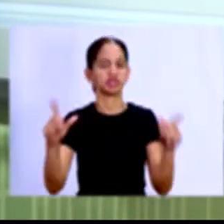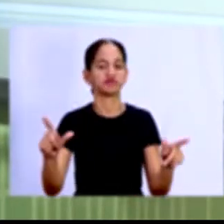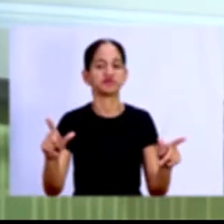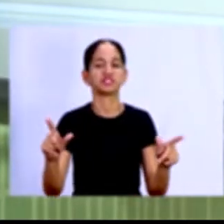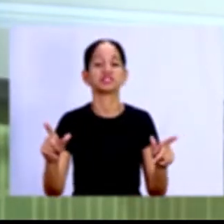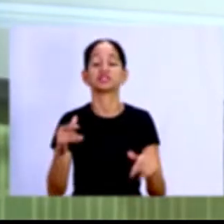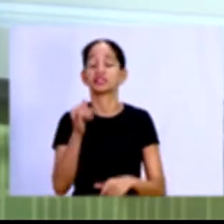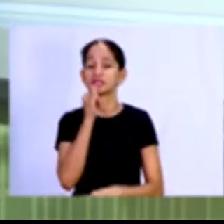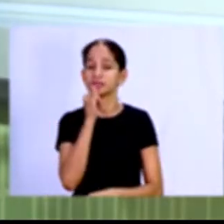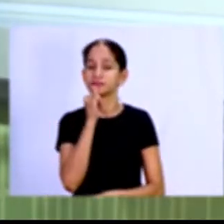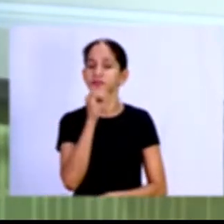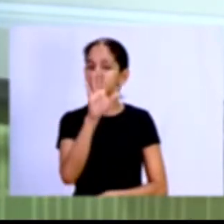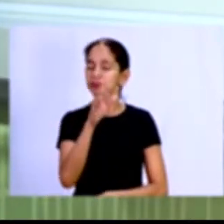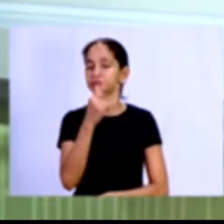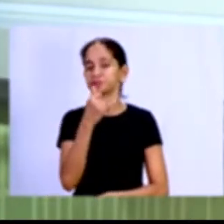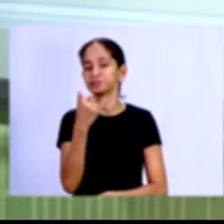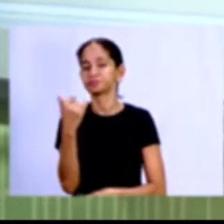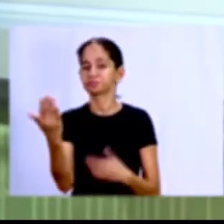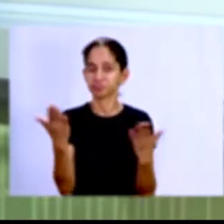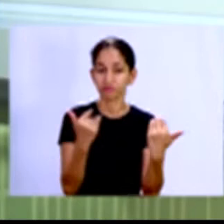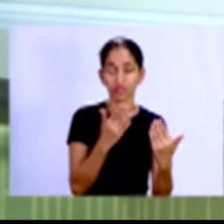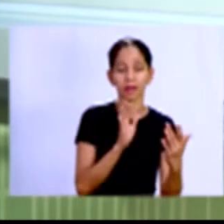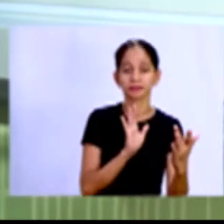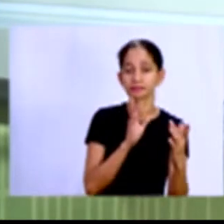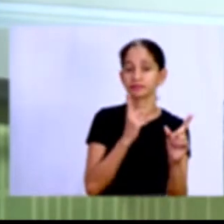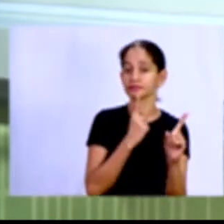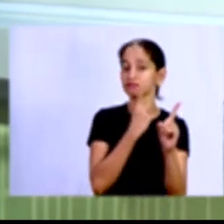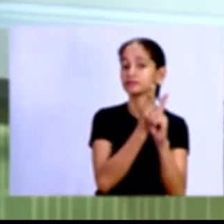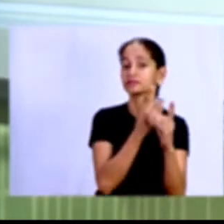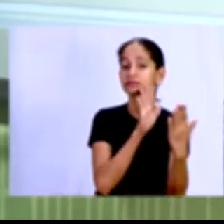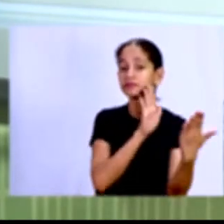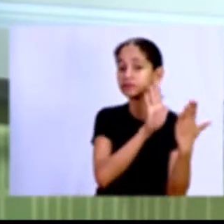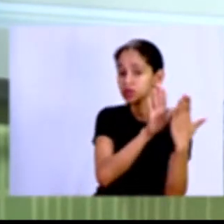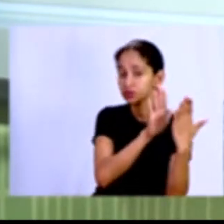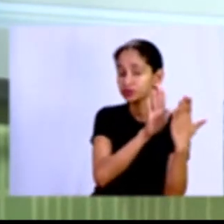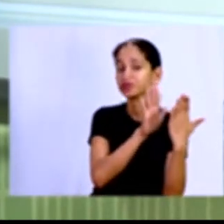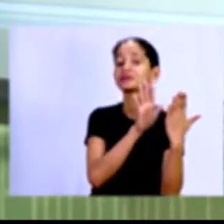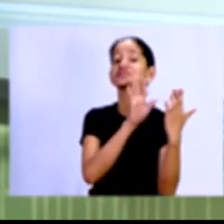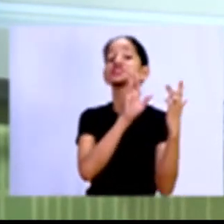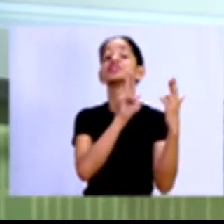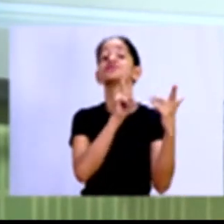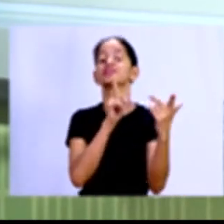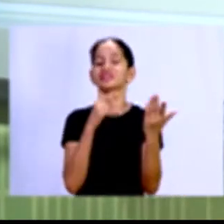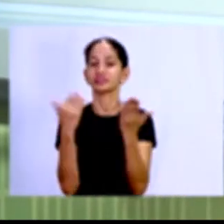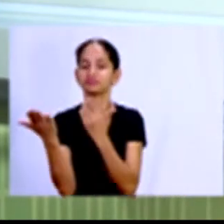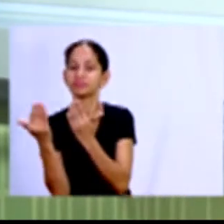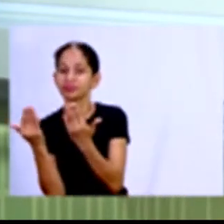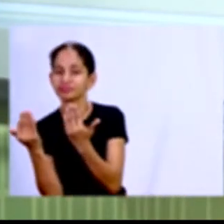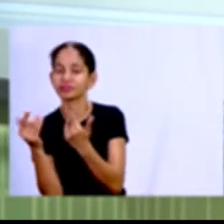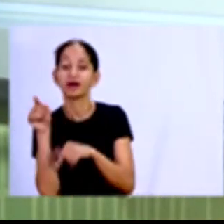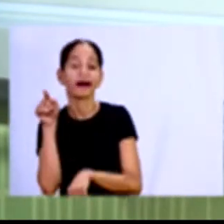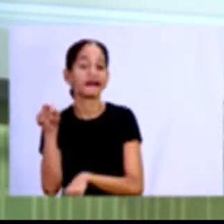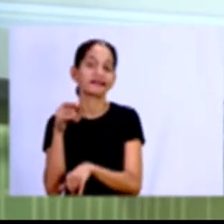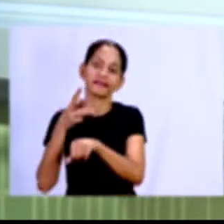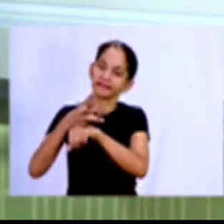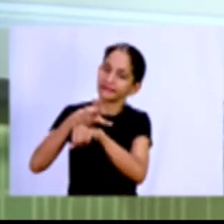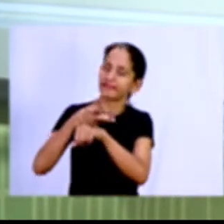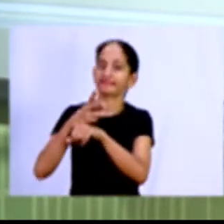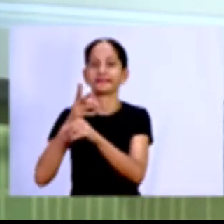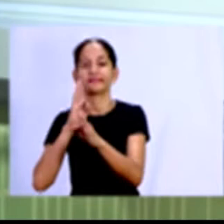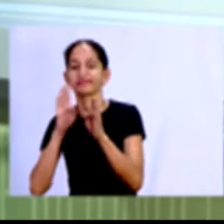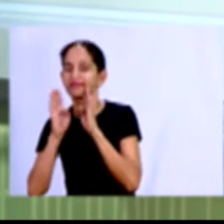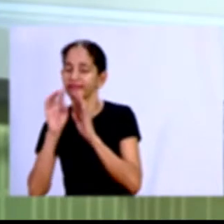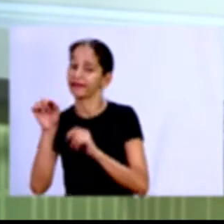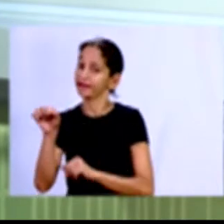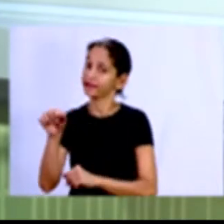entre nós nos comunicarmos presencialmente e nos comunicarmos virtualmente. E as netiquetas, elas